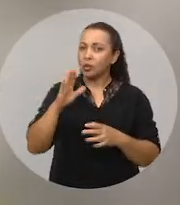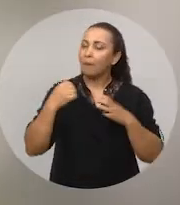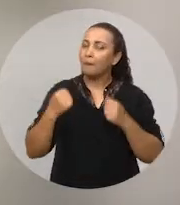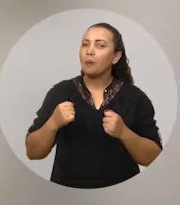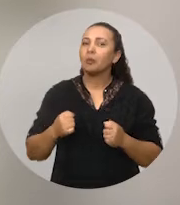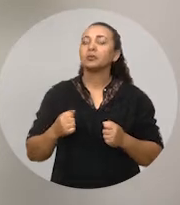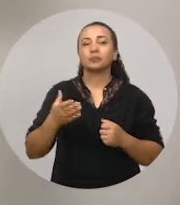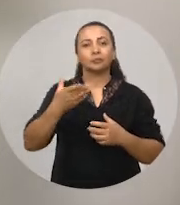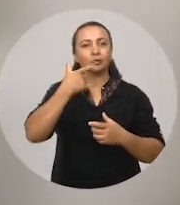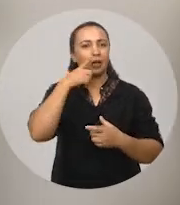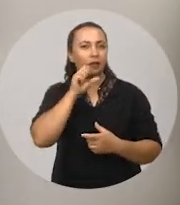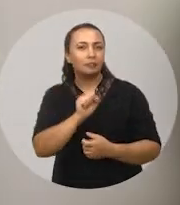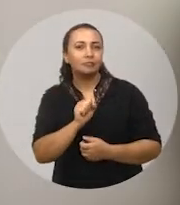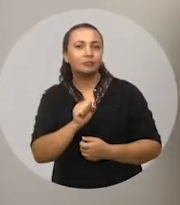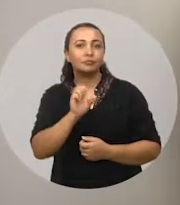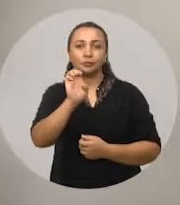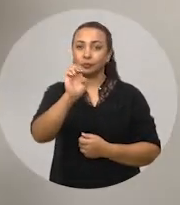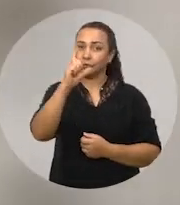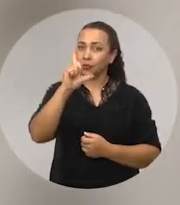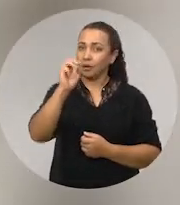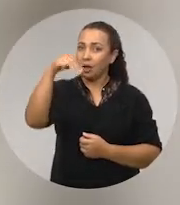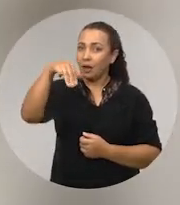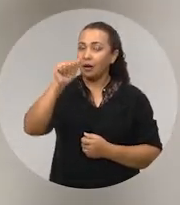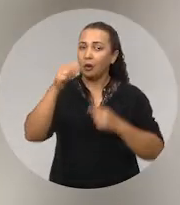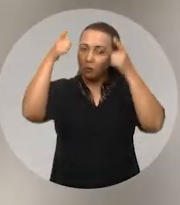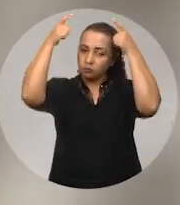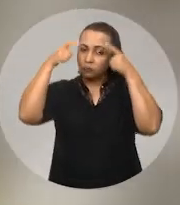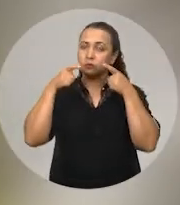beneficiar do elmo e, por exemplo, uma pneumonia por